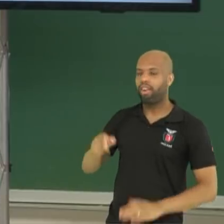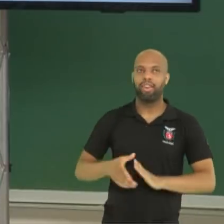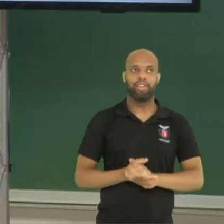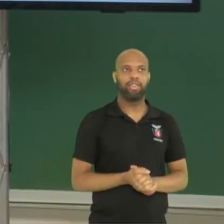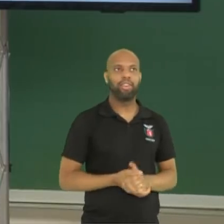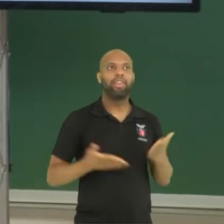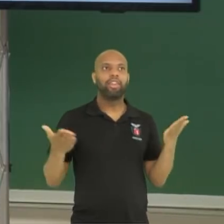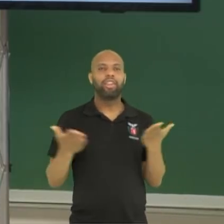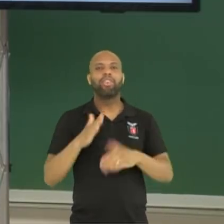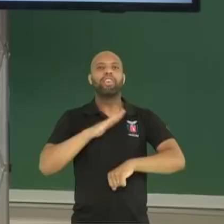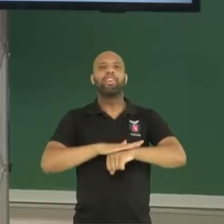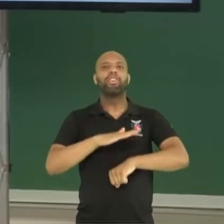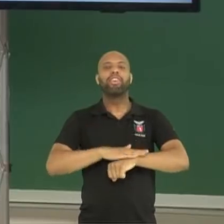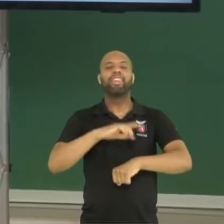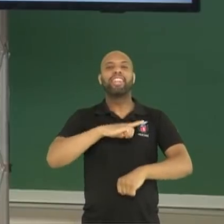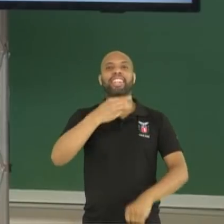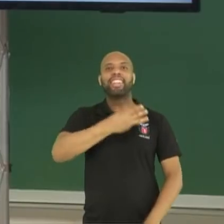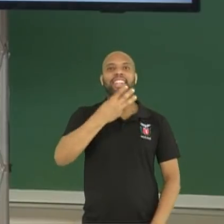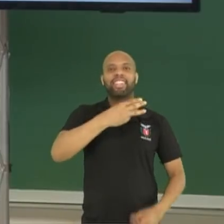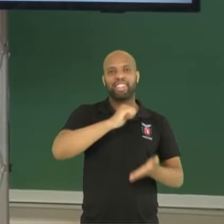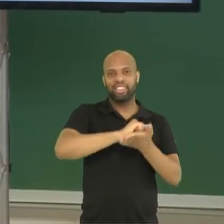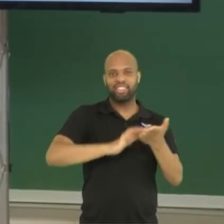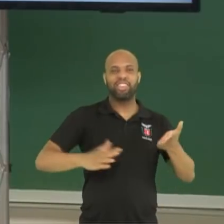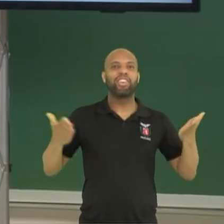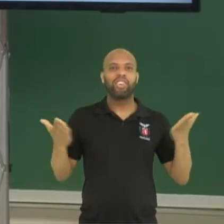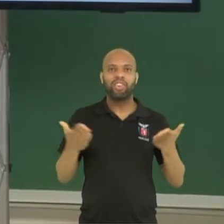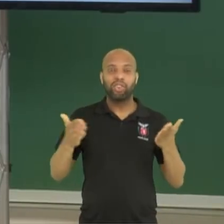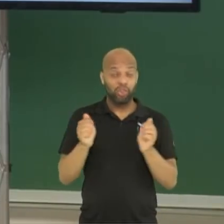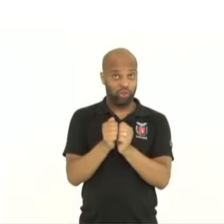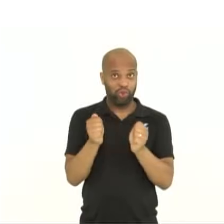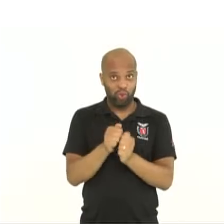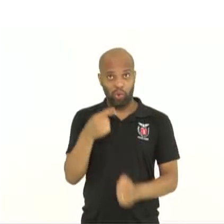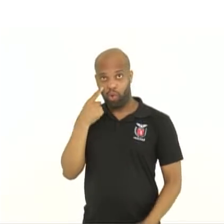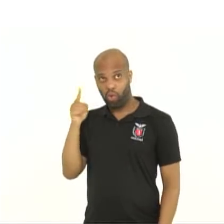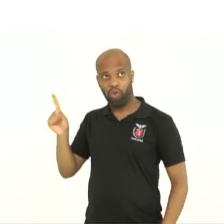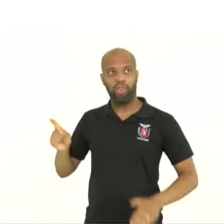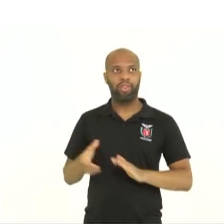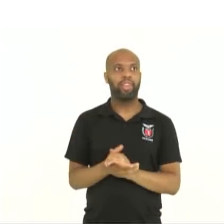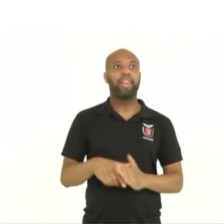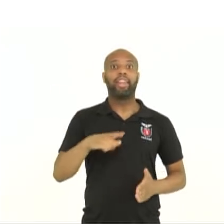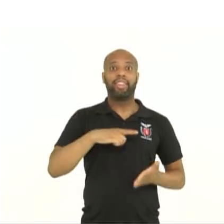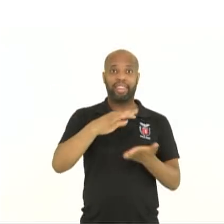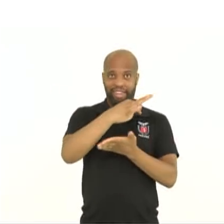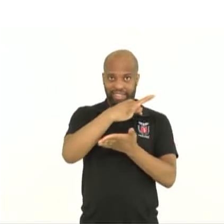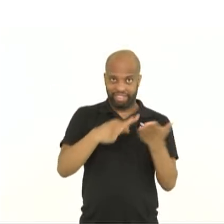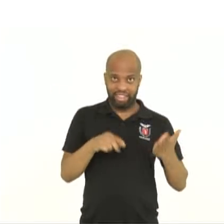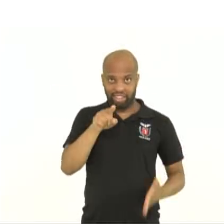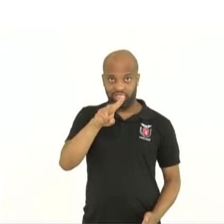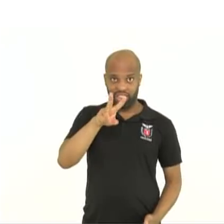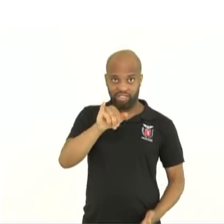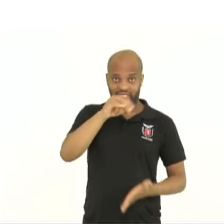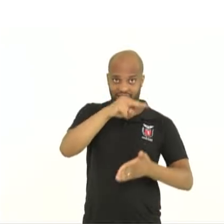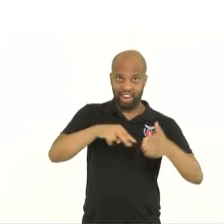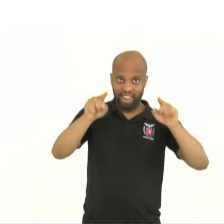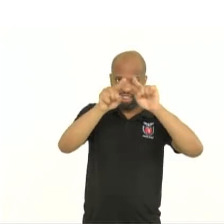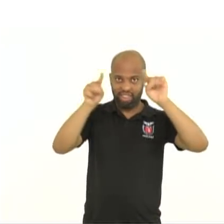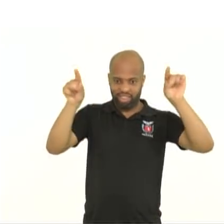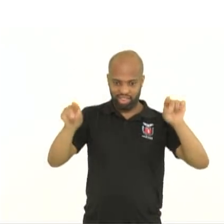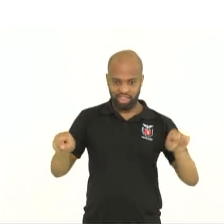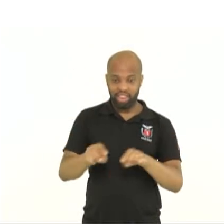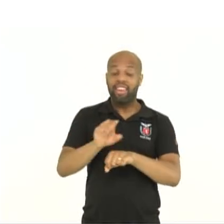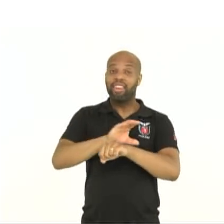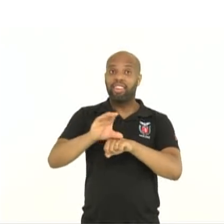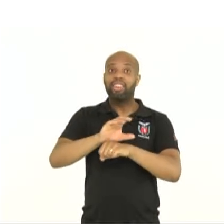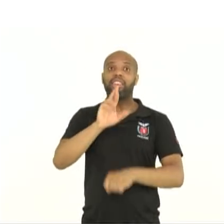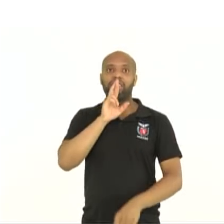Beleza? Agora chegamos à nossa terceira atividade. Acompanhe aqui. Temos um trecho para você observar e responder o